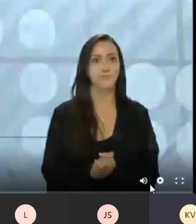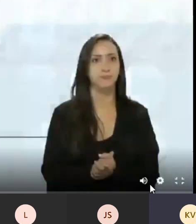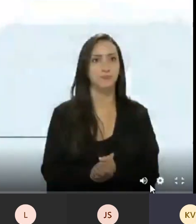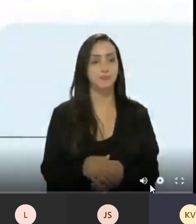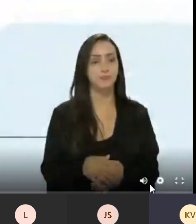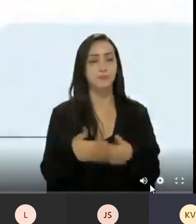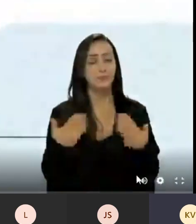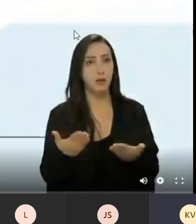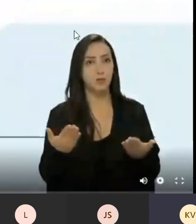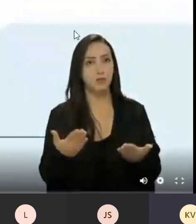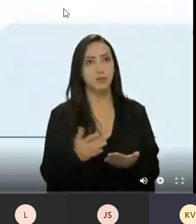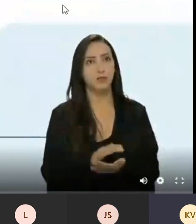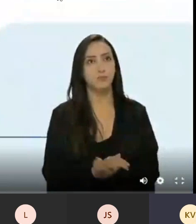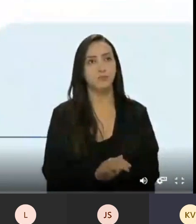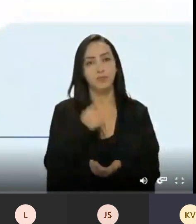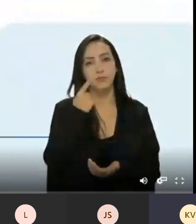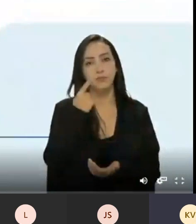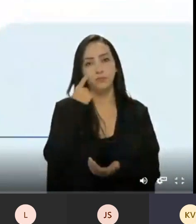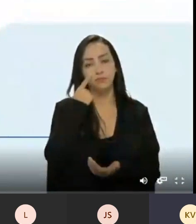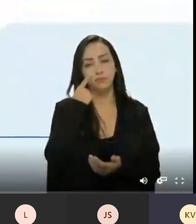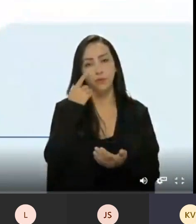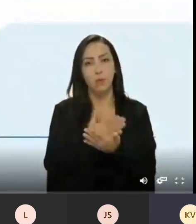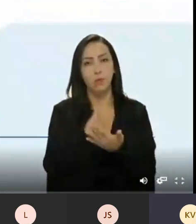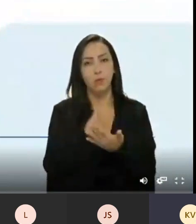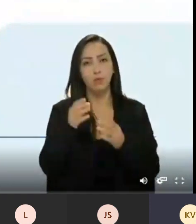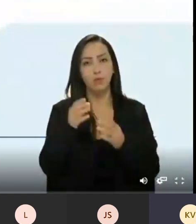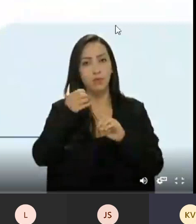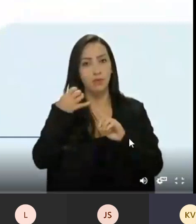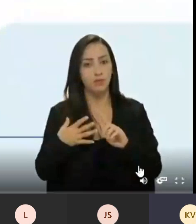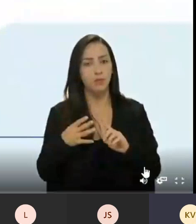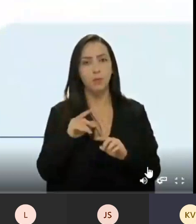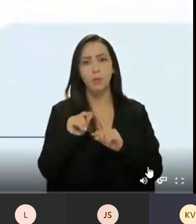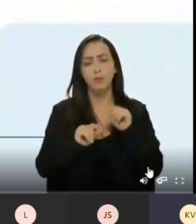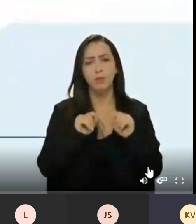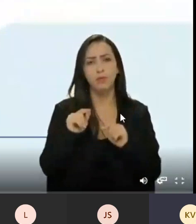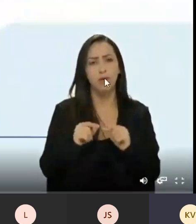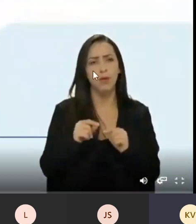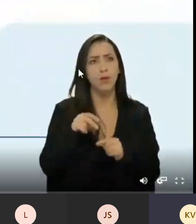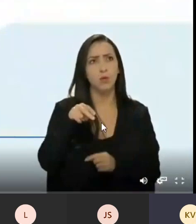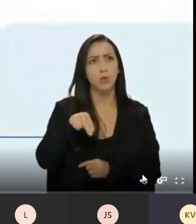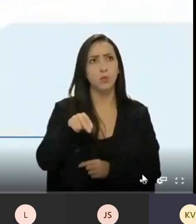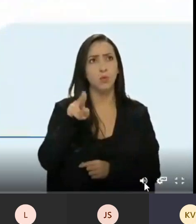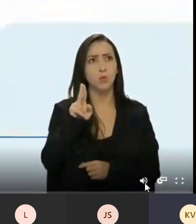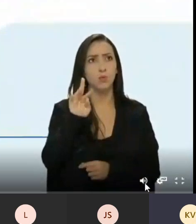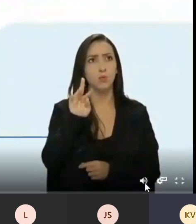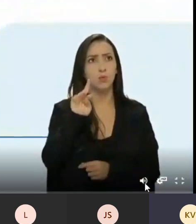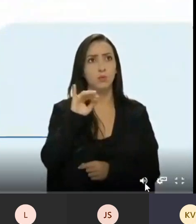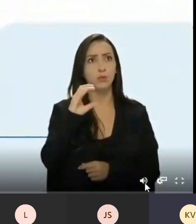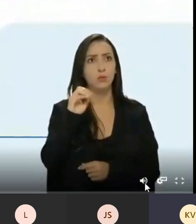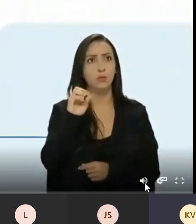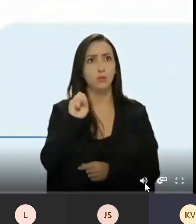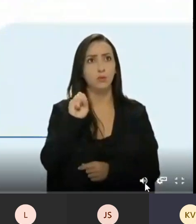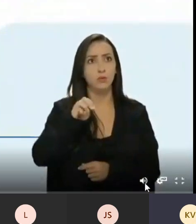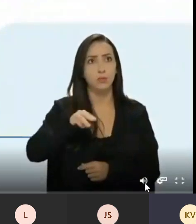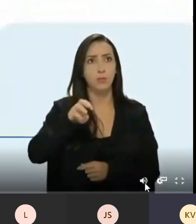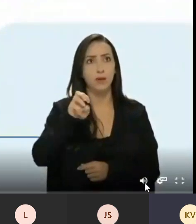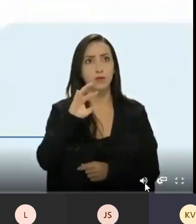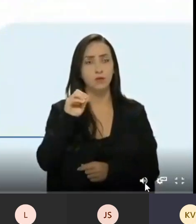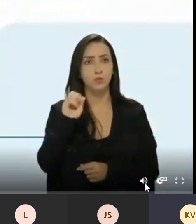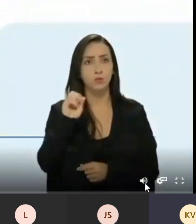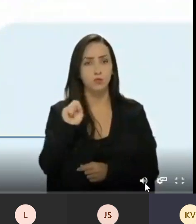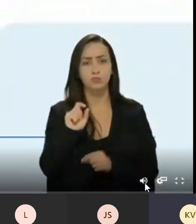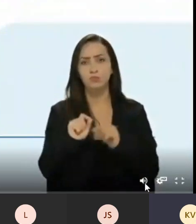embelezamento. Então, vamos a algumas definições. O que seria um nutricosmético? Um nutricosmético é